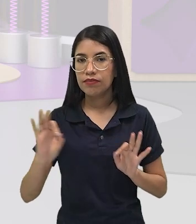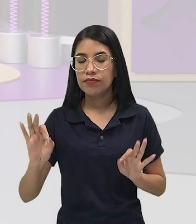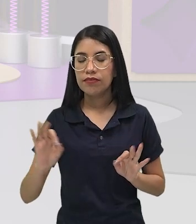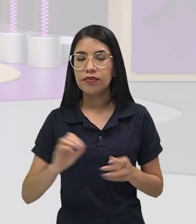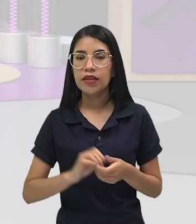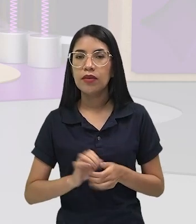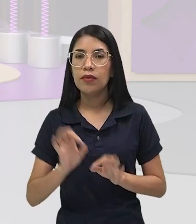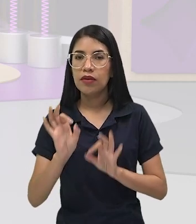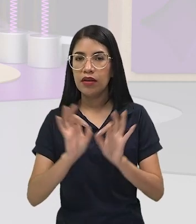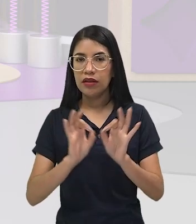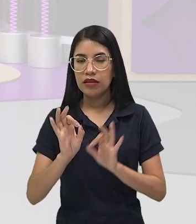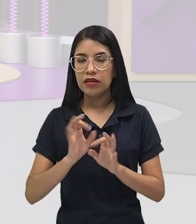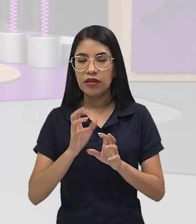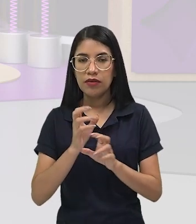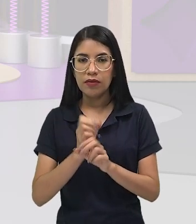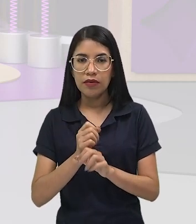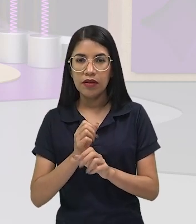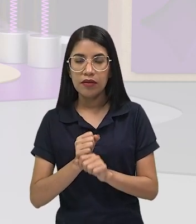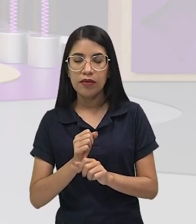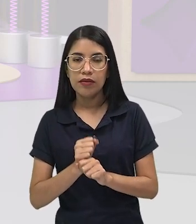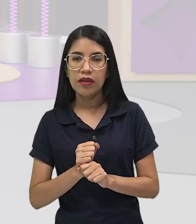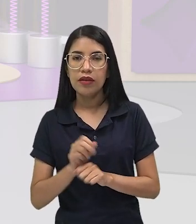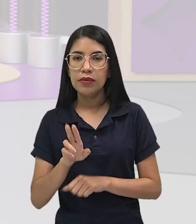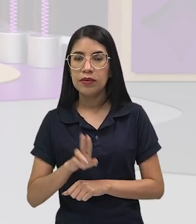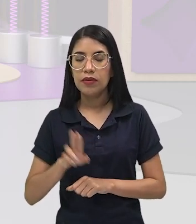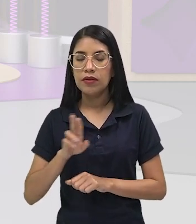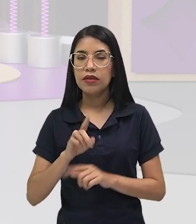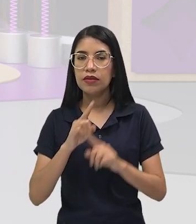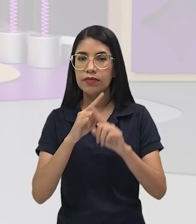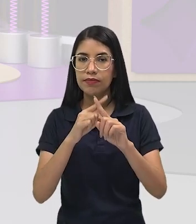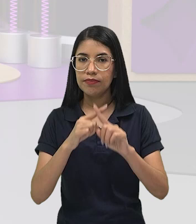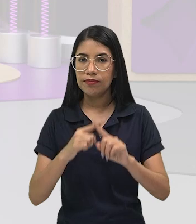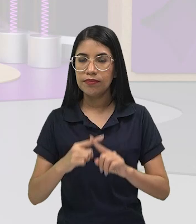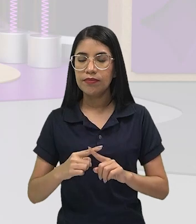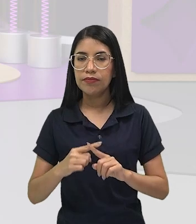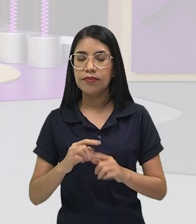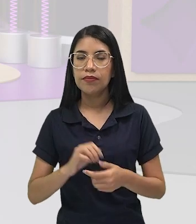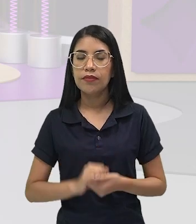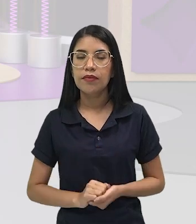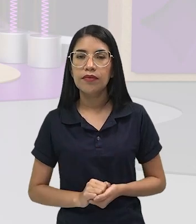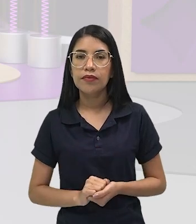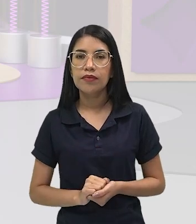aí, montamos através da regra de 3,